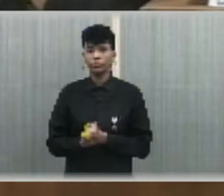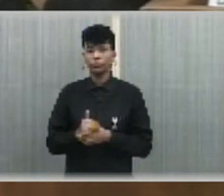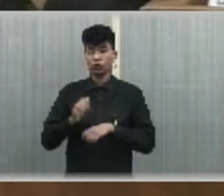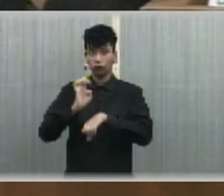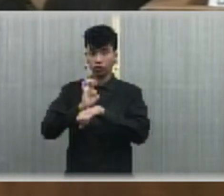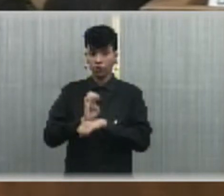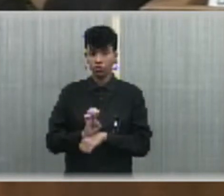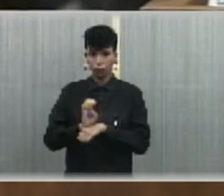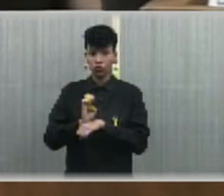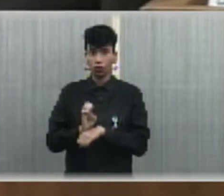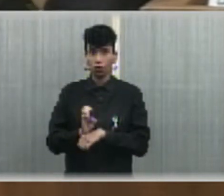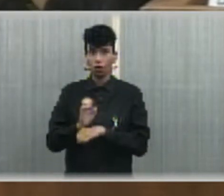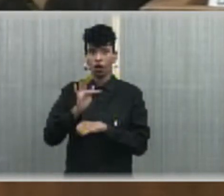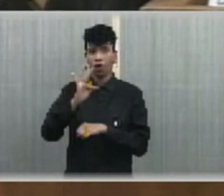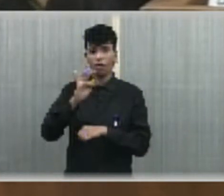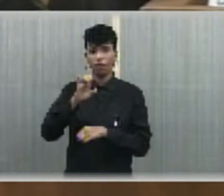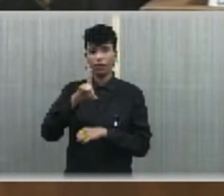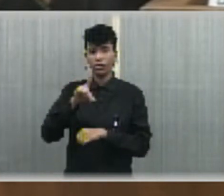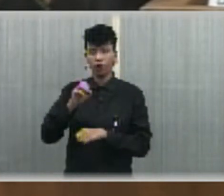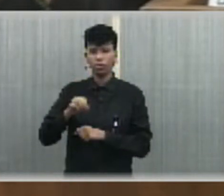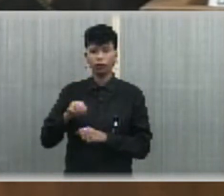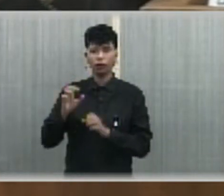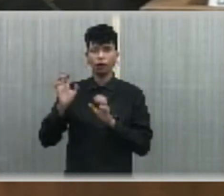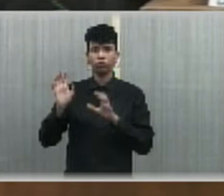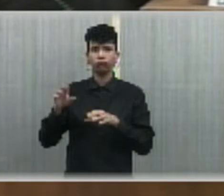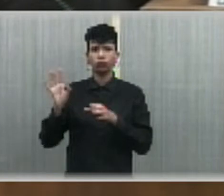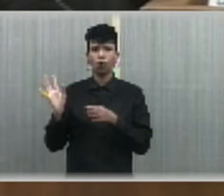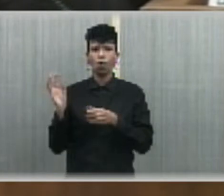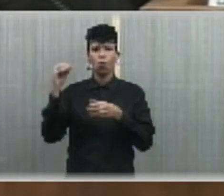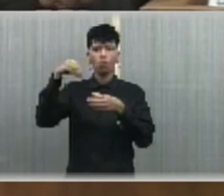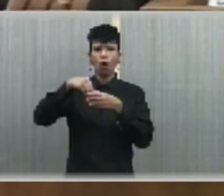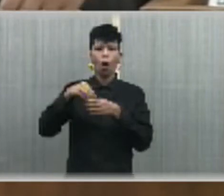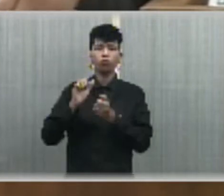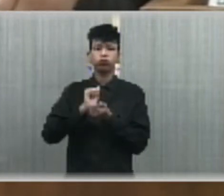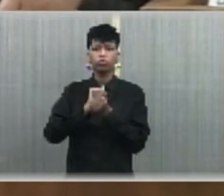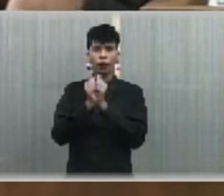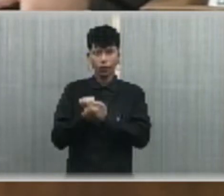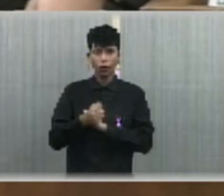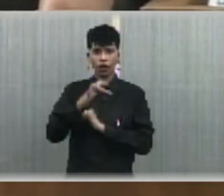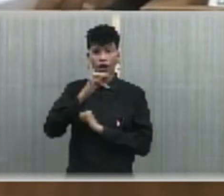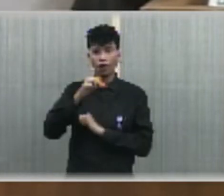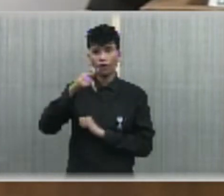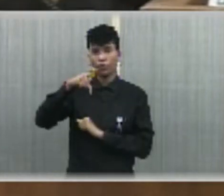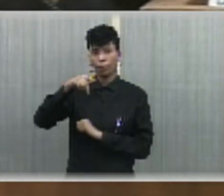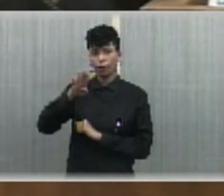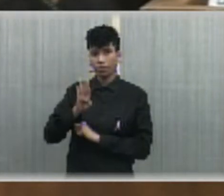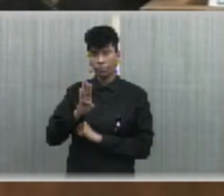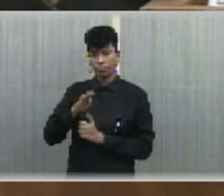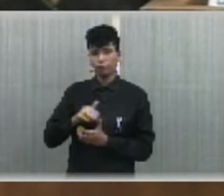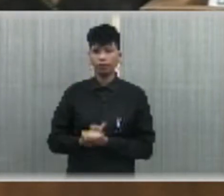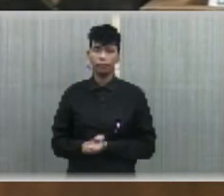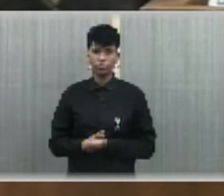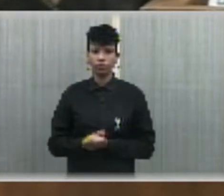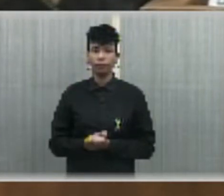estadual a Federação Piauiense de Basquetebol no Estado do Piauí, FPB.